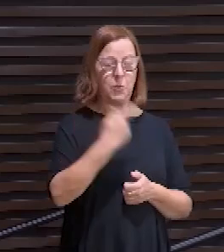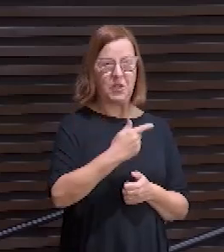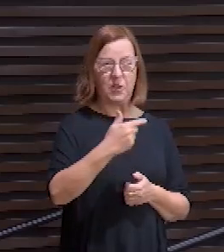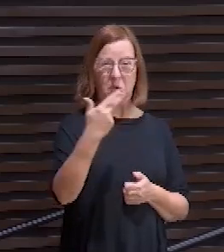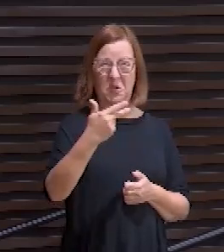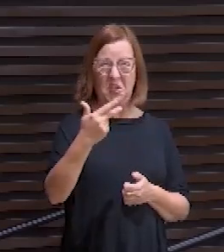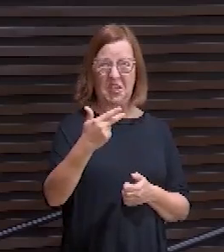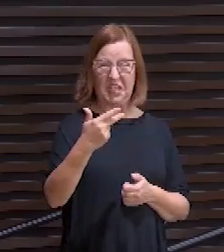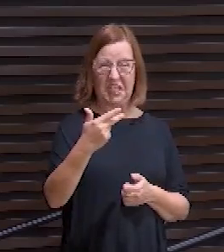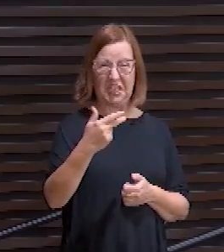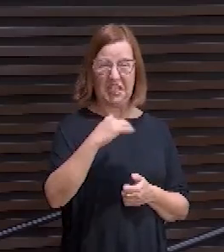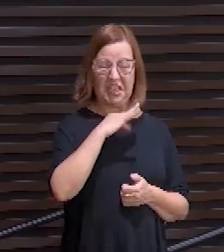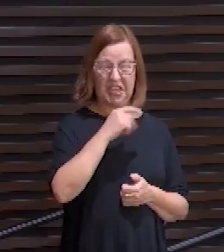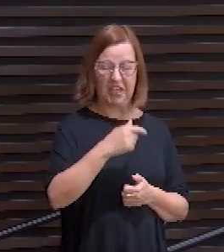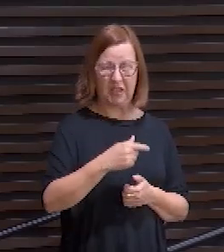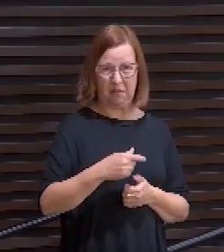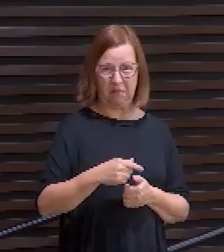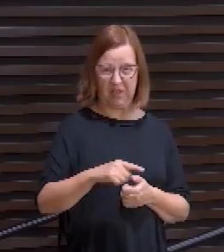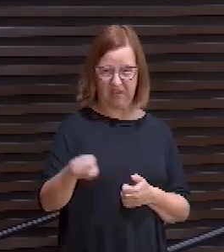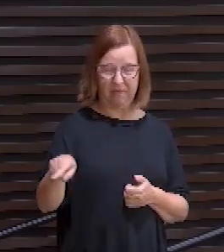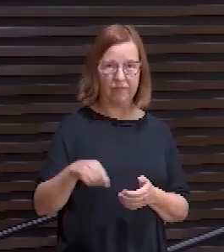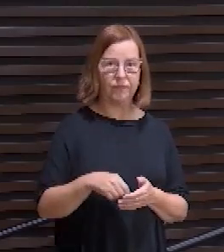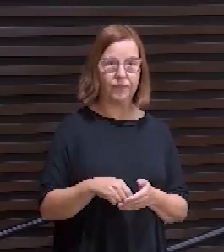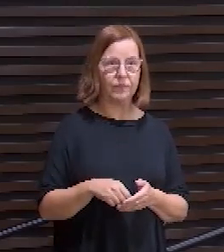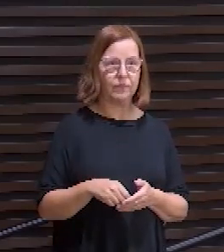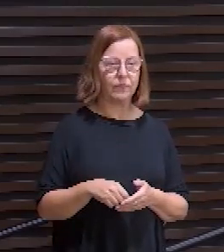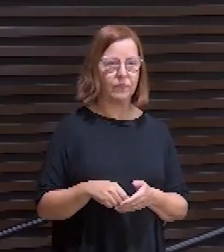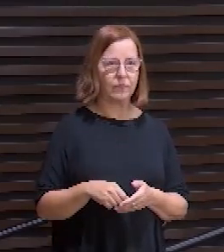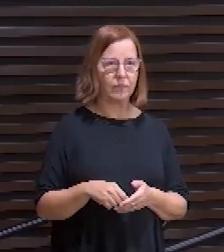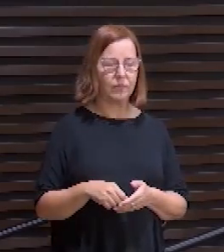Então você está dizendo que essas pessoas são anticristo? Não.